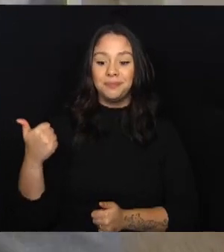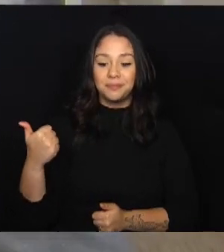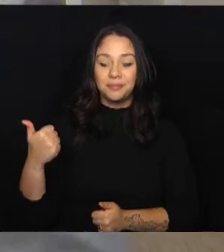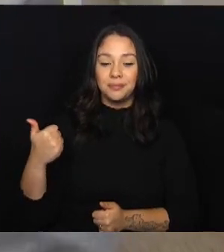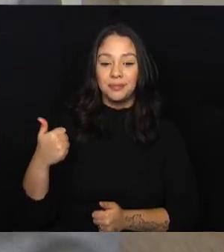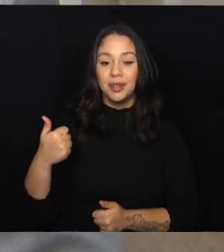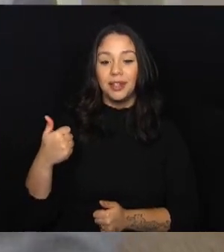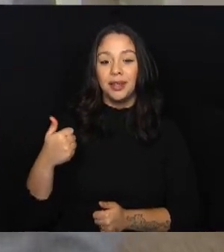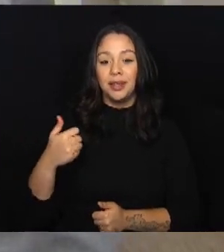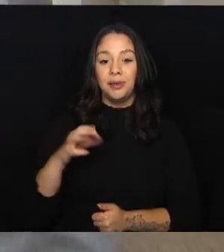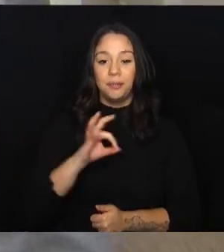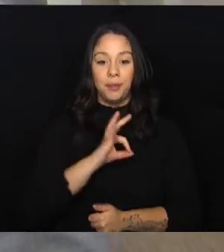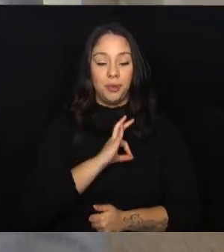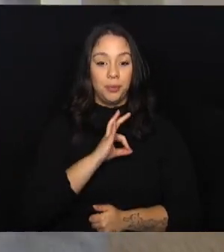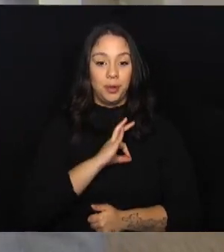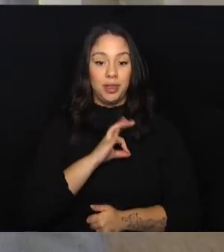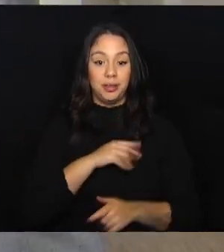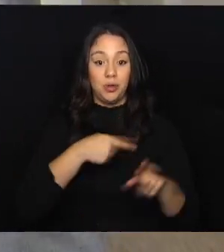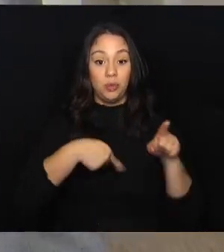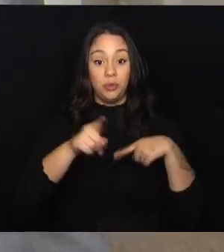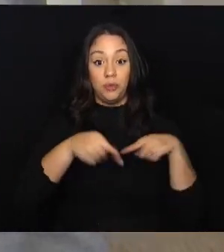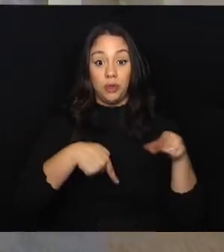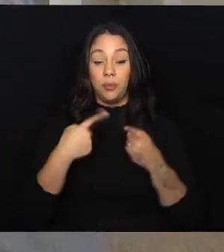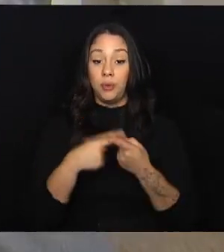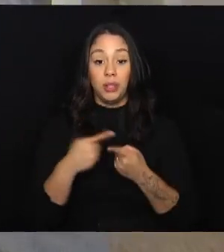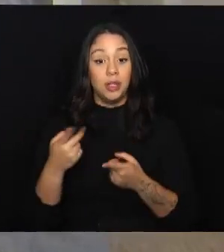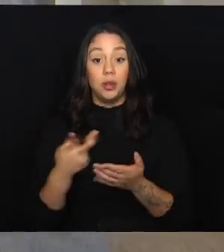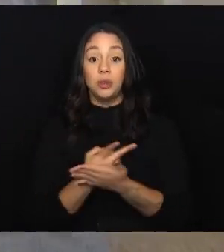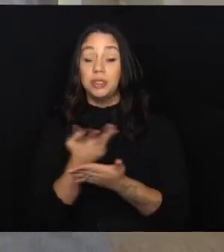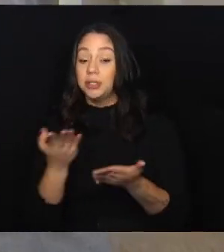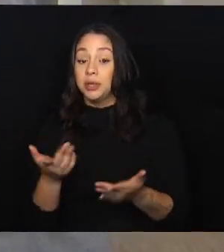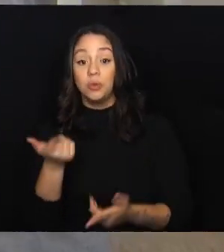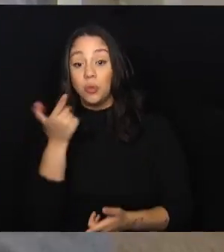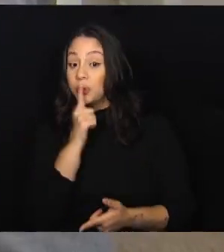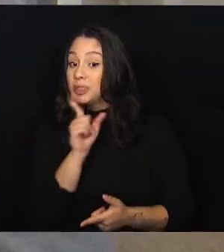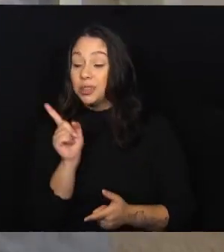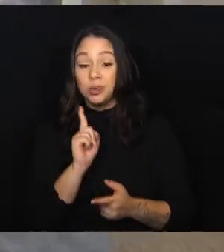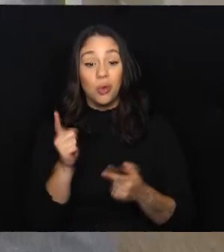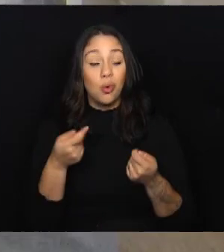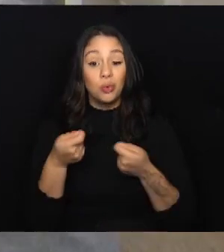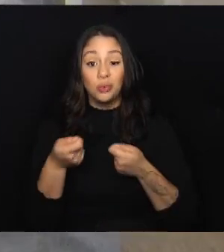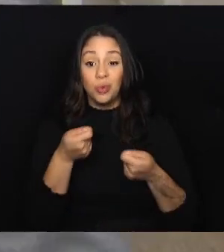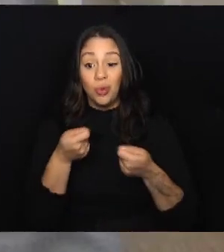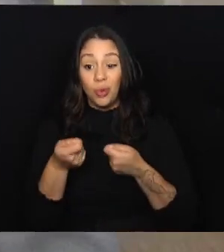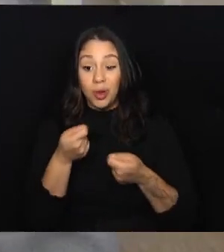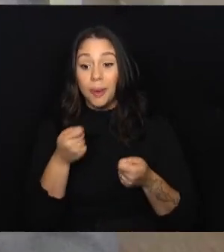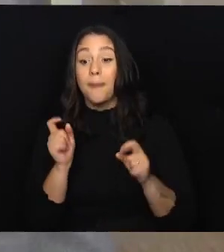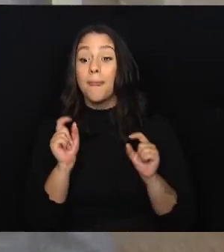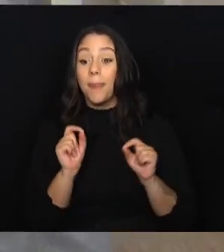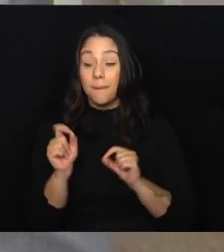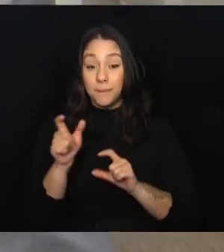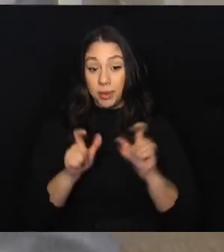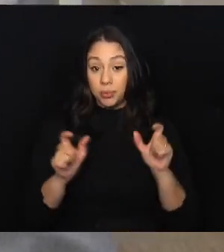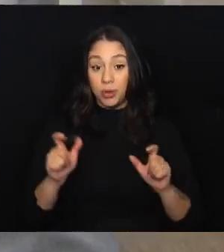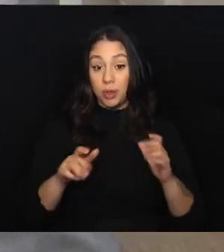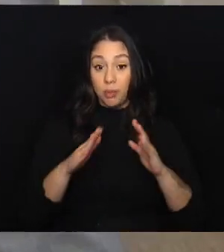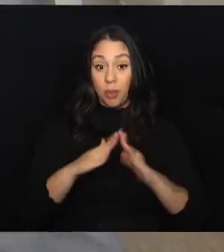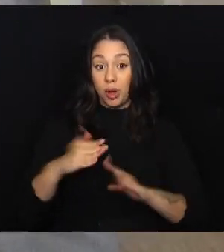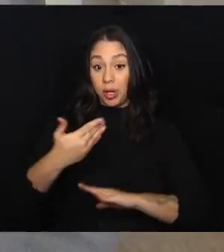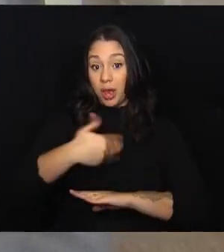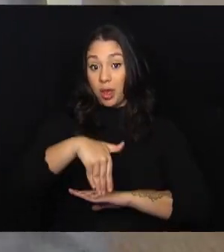convocado pela polícia rodoviária de uma situação que eles não estavam conseguindo ter nenhum controle que é exatamente